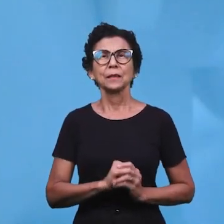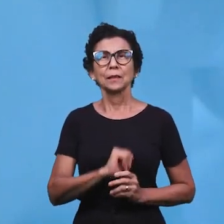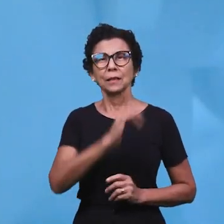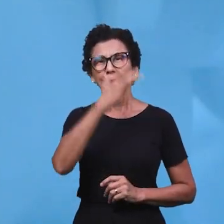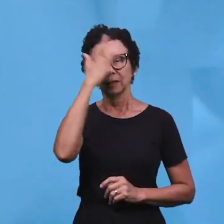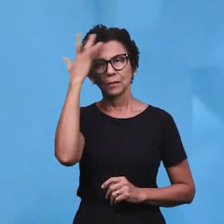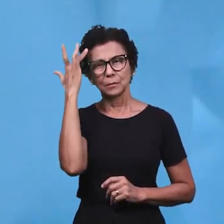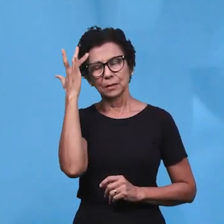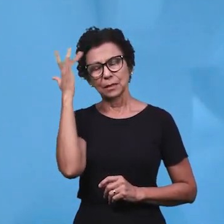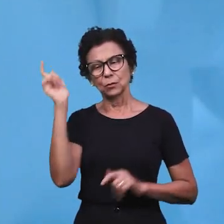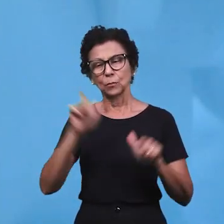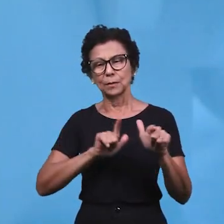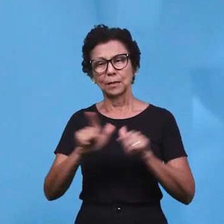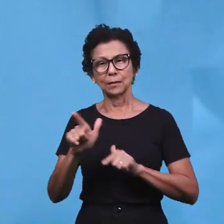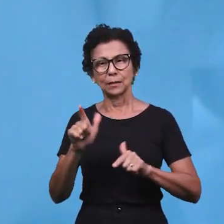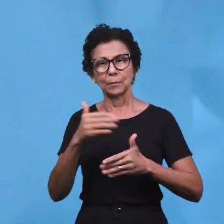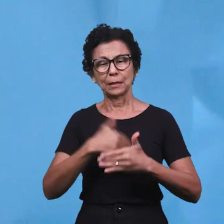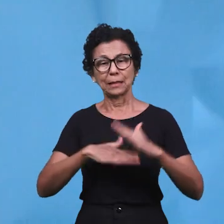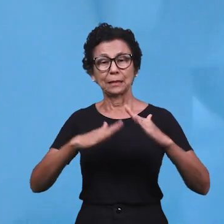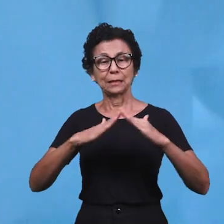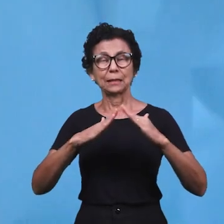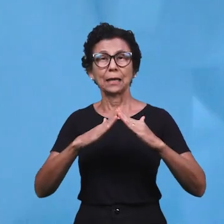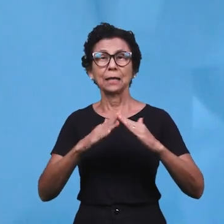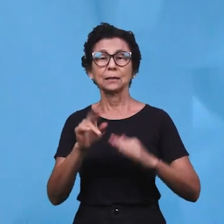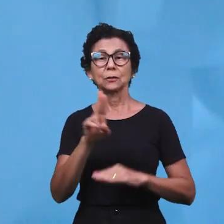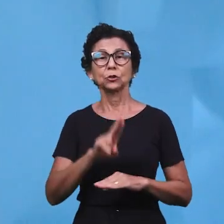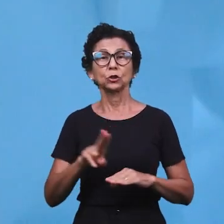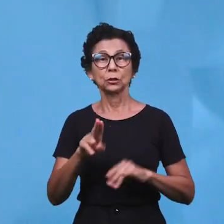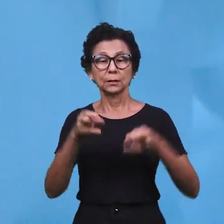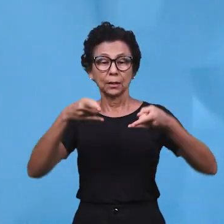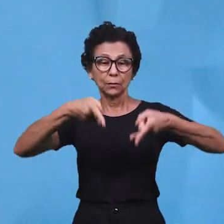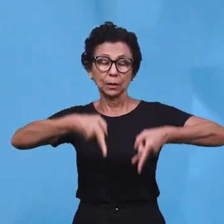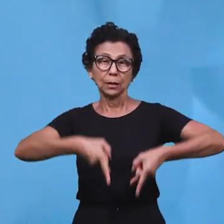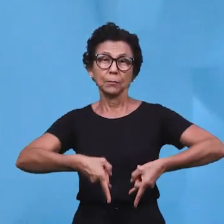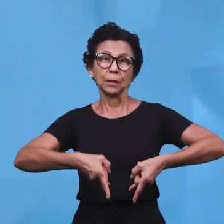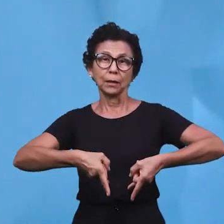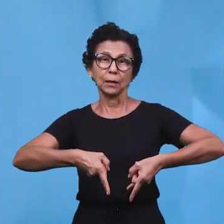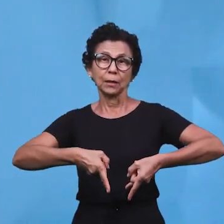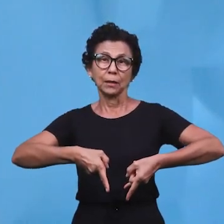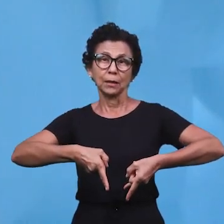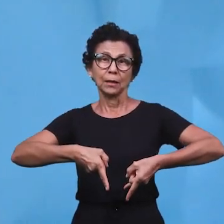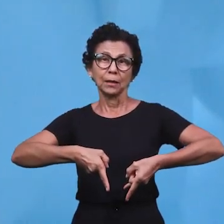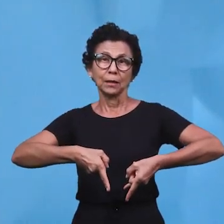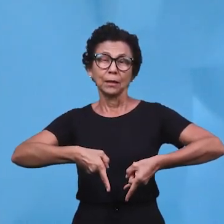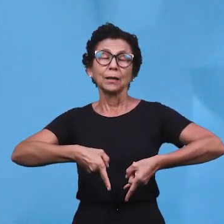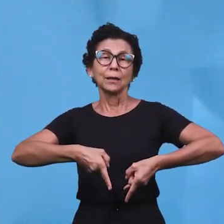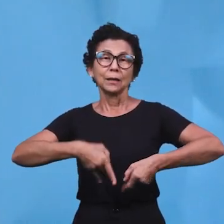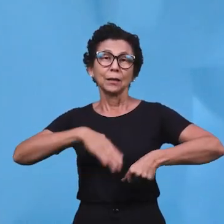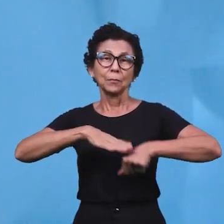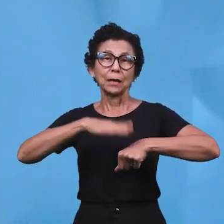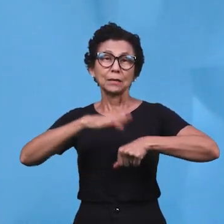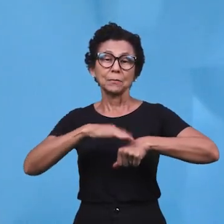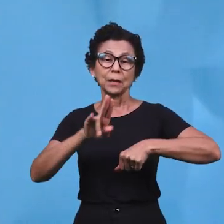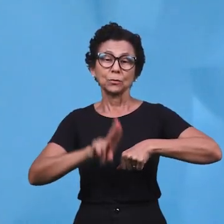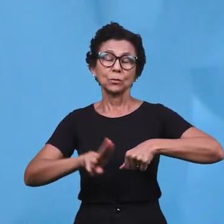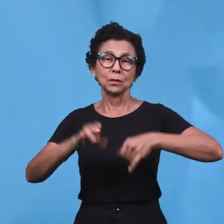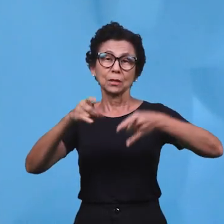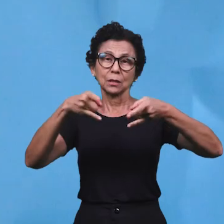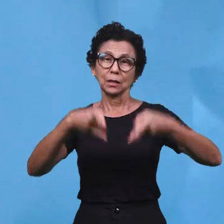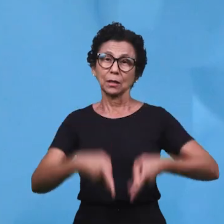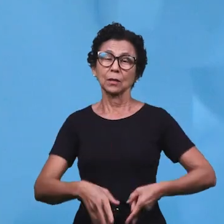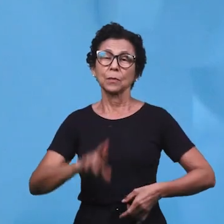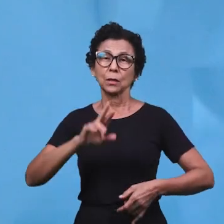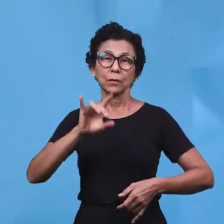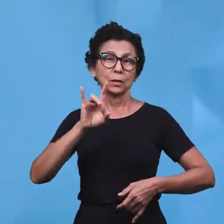pessoas migraram para o home office e passaram a utilizar mais a cama, né? Então, a cama foi deixando de ser, né, um